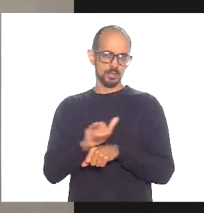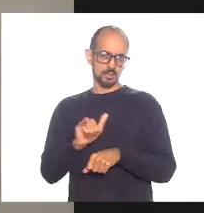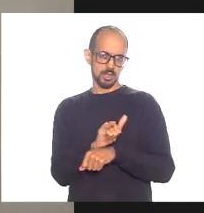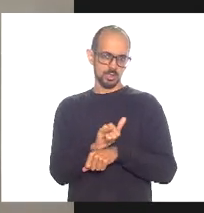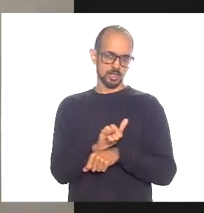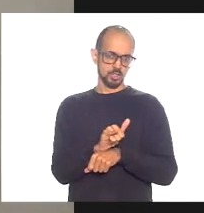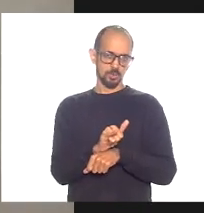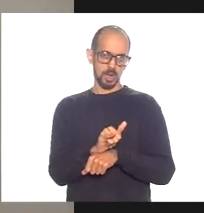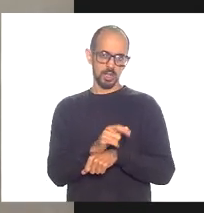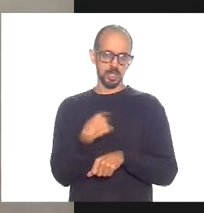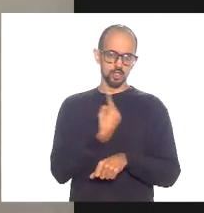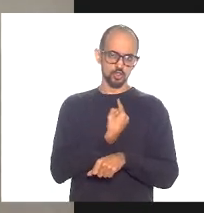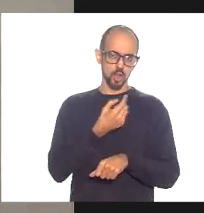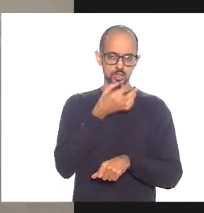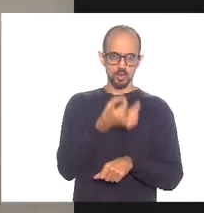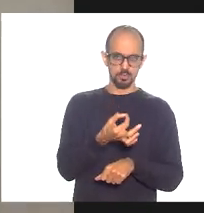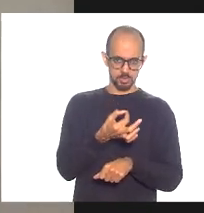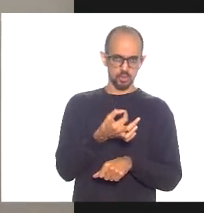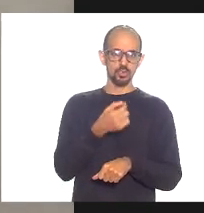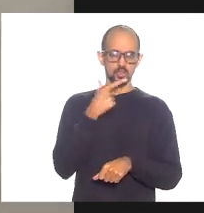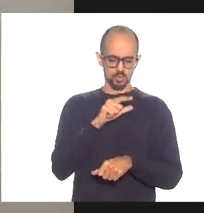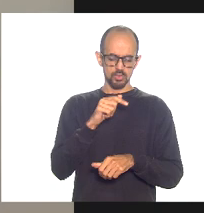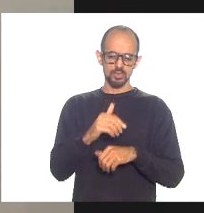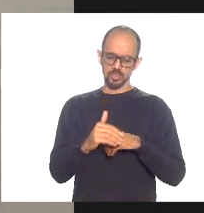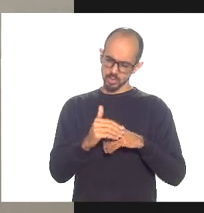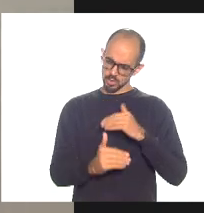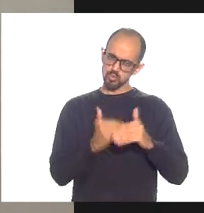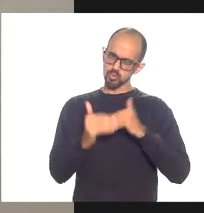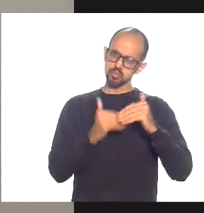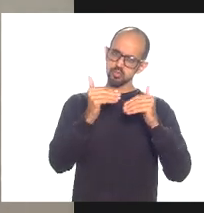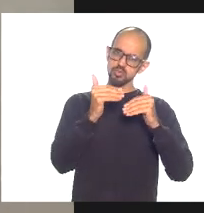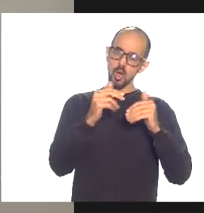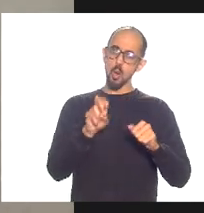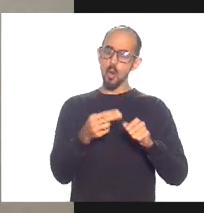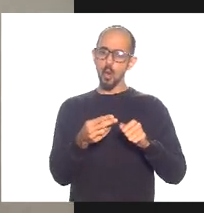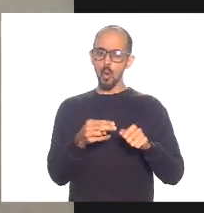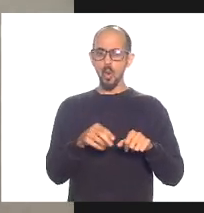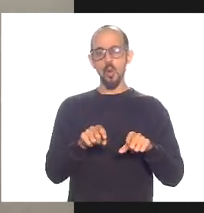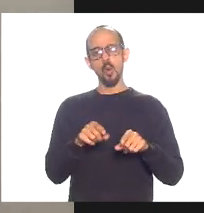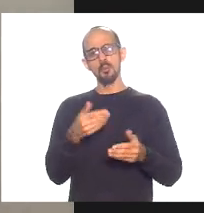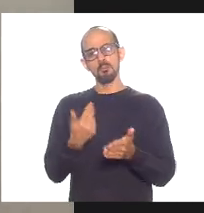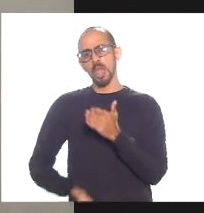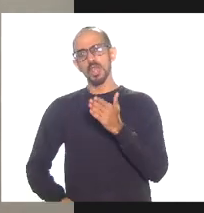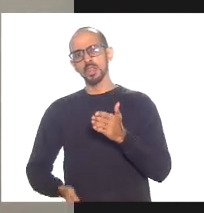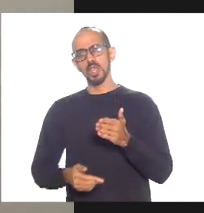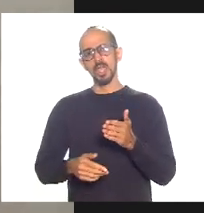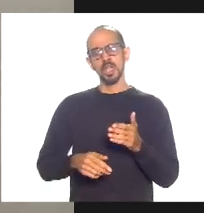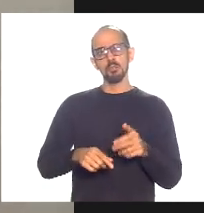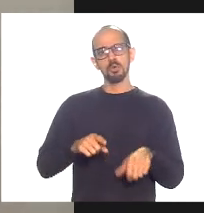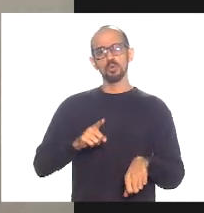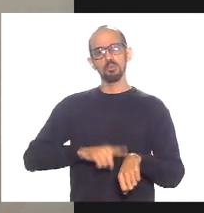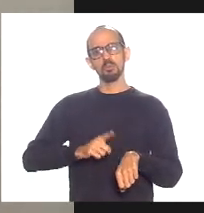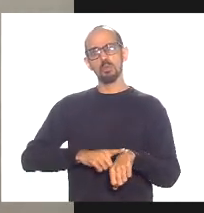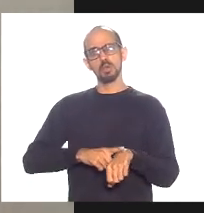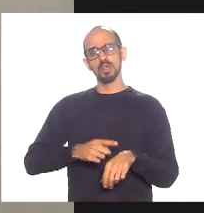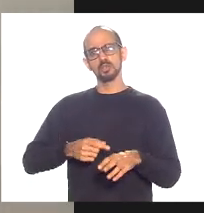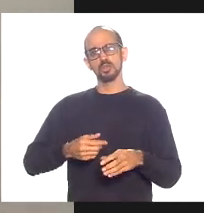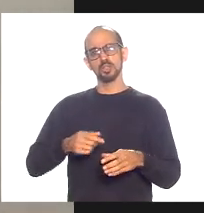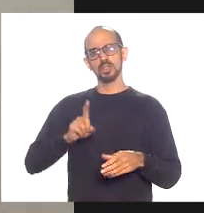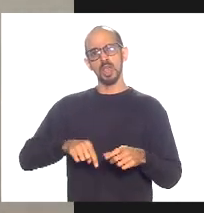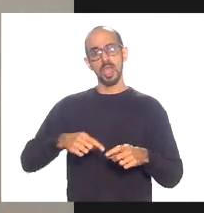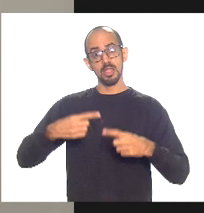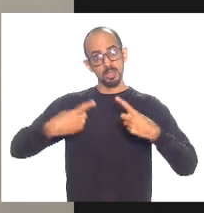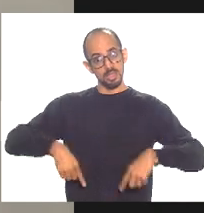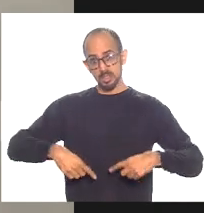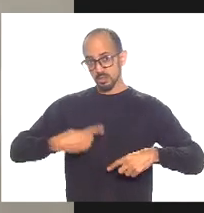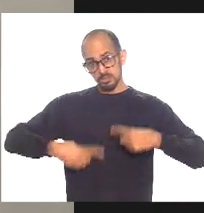as nossas opiniões ideológicas possam prevalecer ou serem derrotadas por via democrática no plenário soberano, no